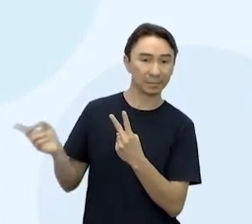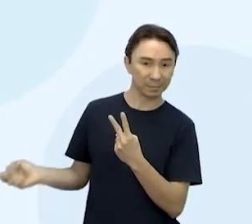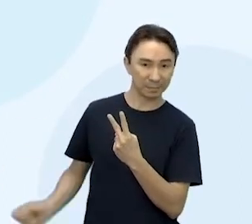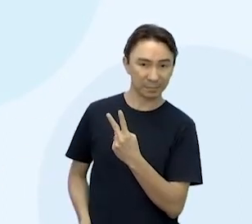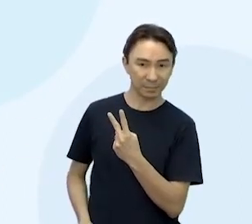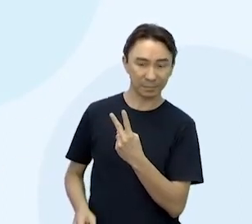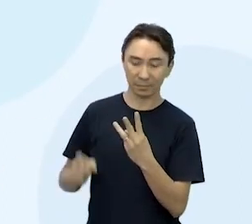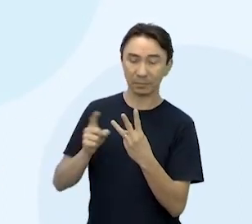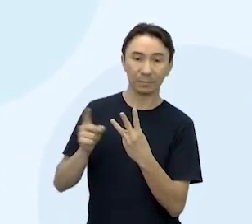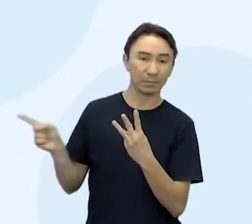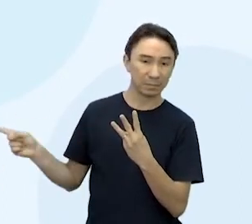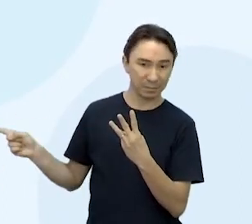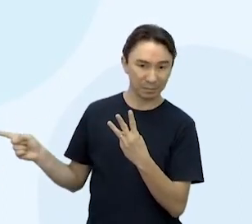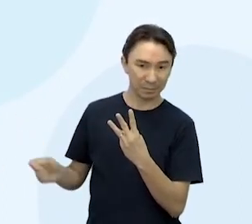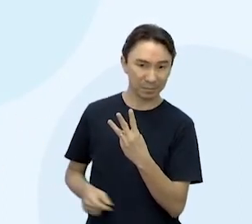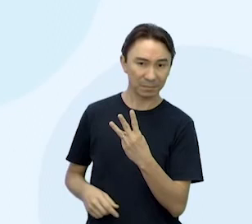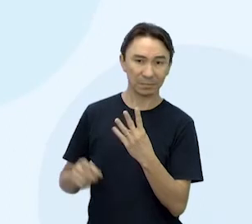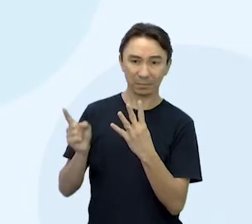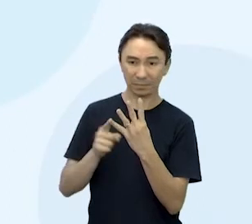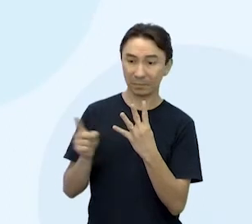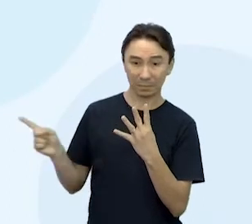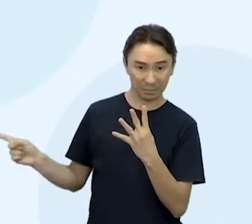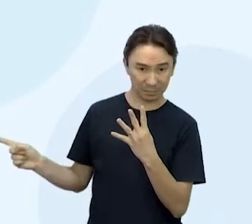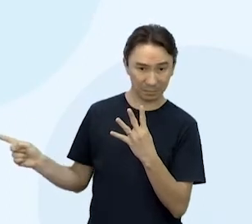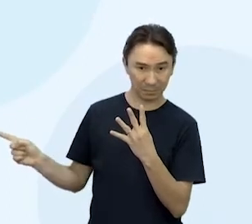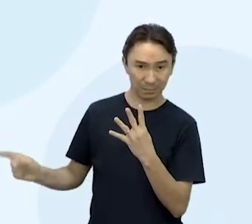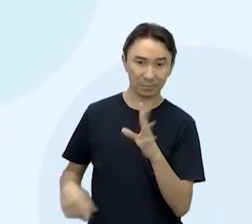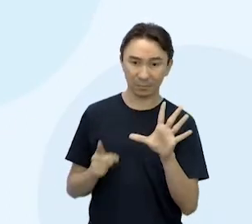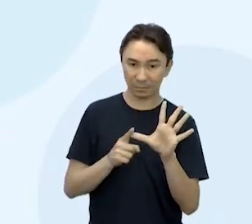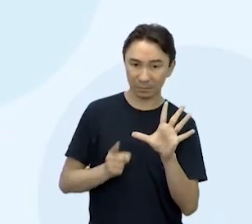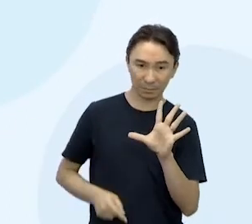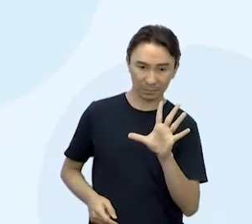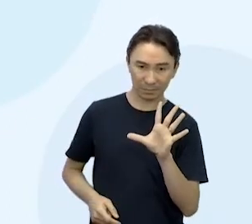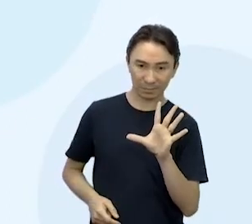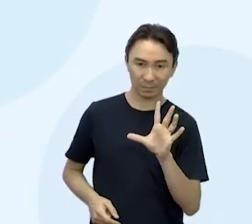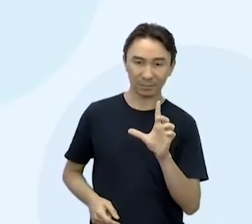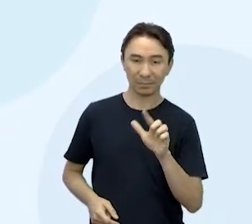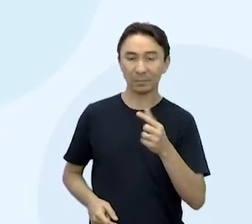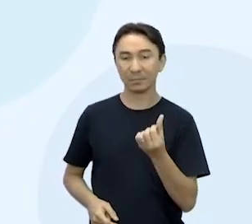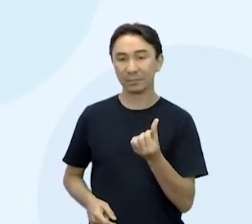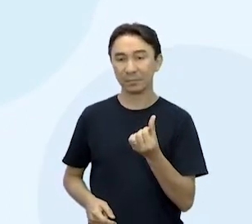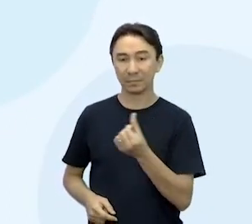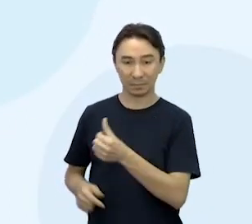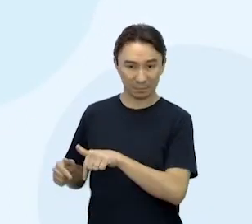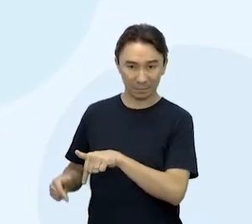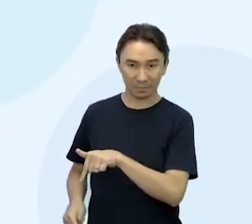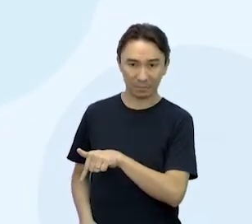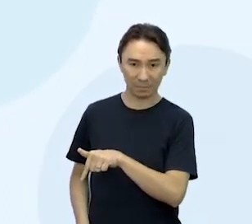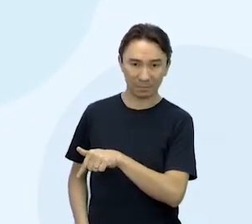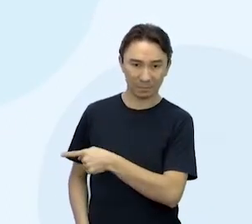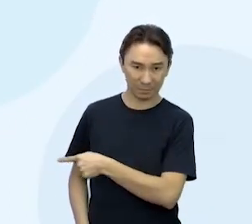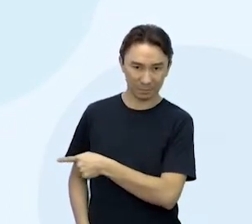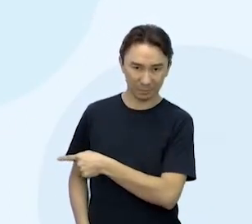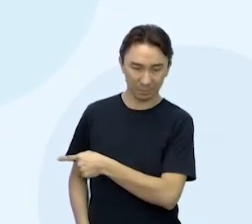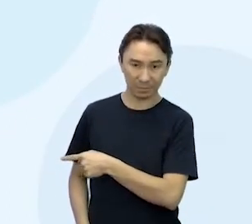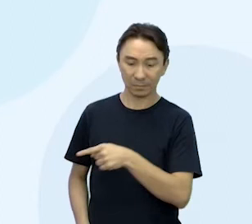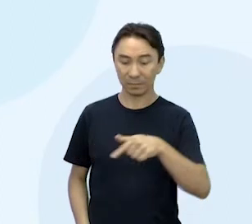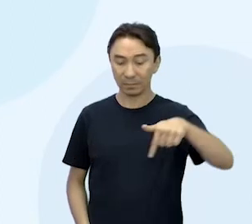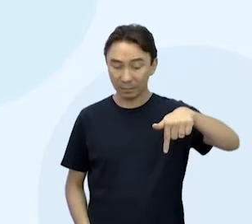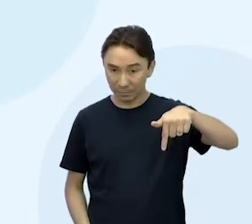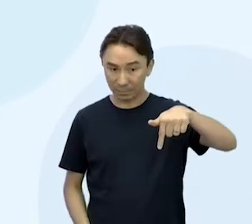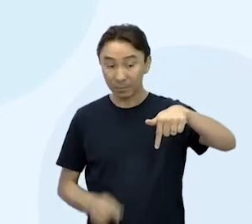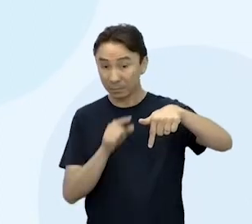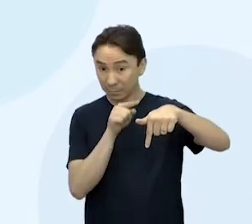tetragonal, ortorrômbica, monoclínica, hexagonal, romboédrica e triclínica, ok?